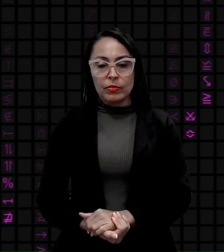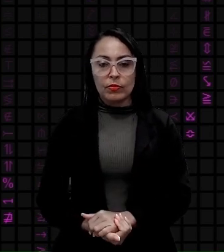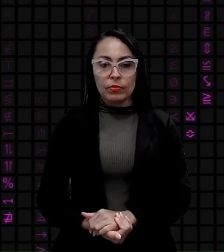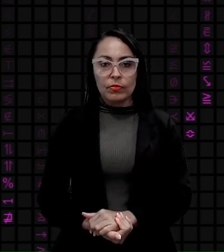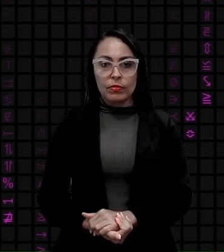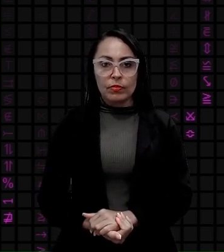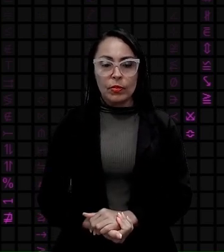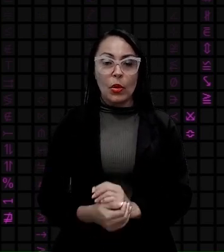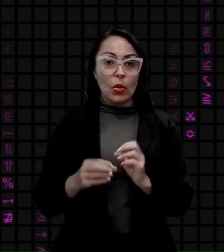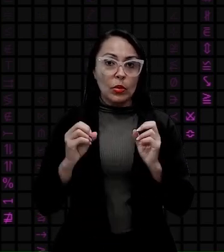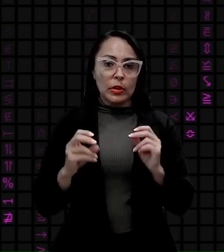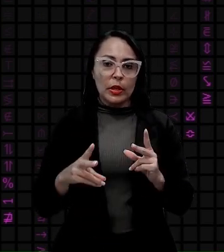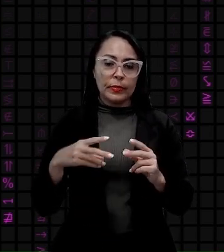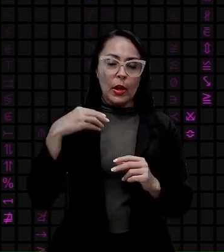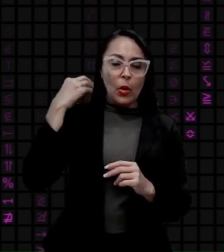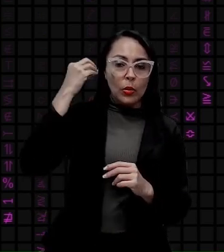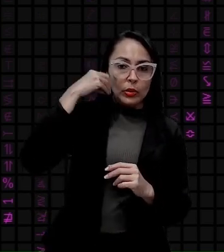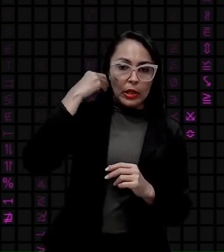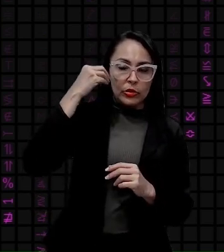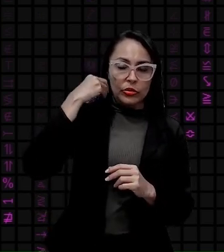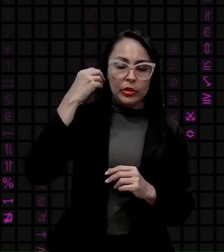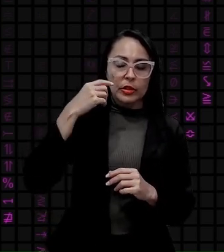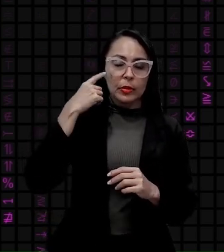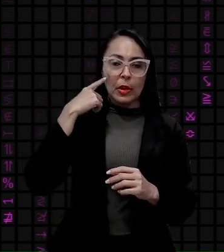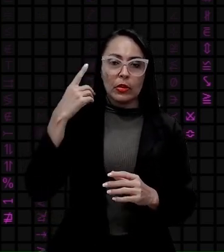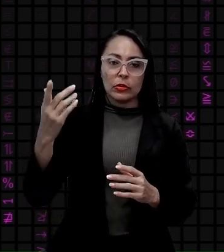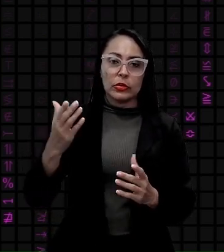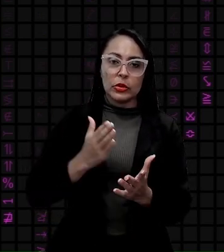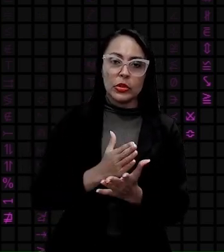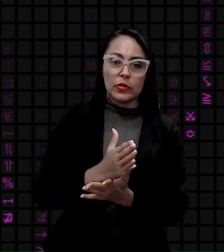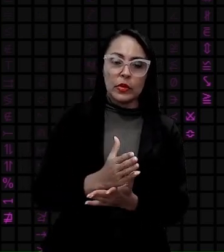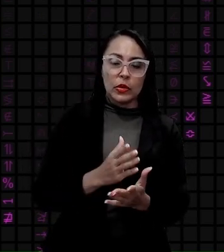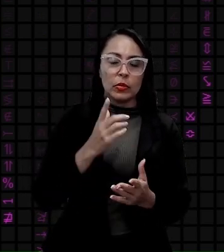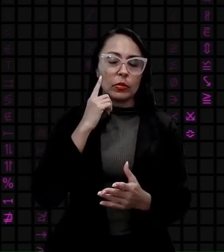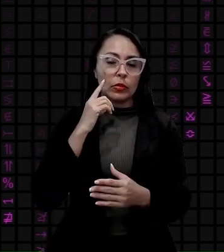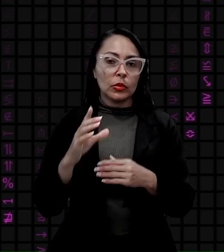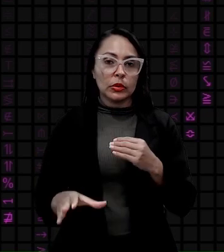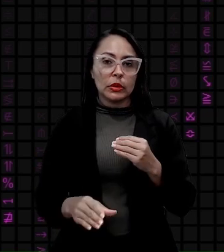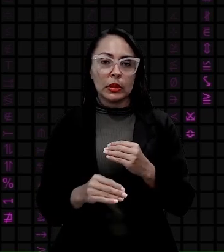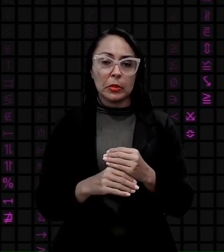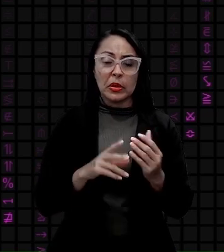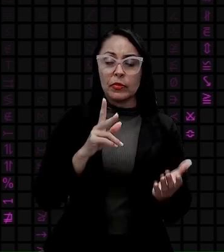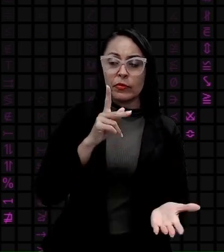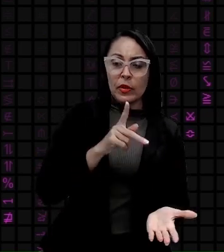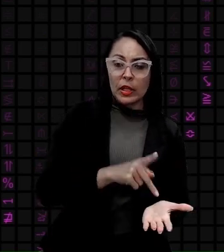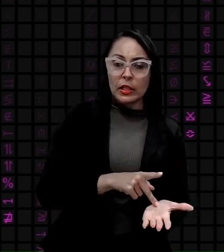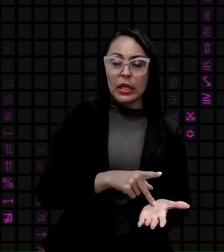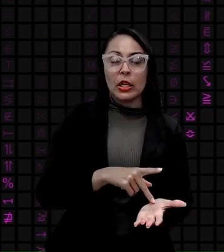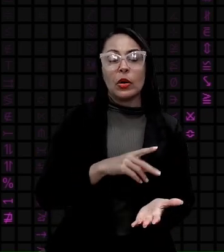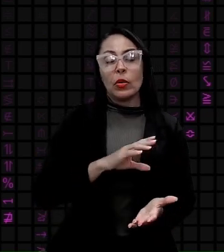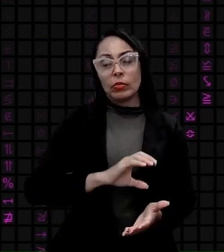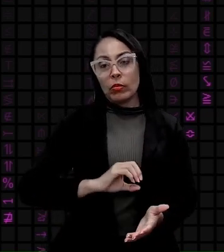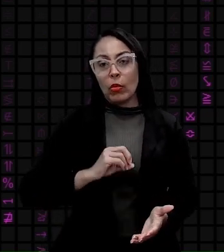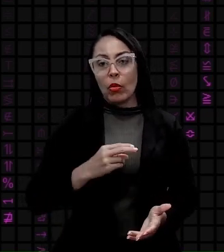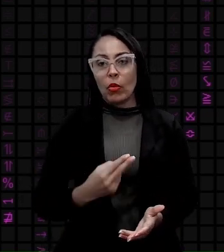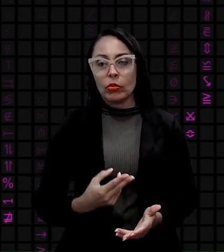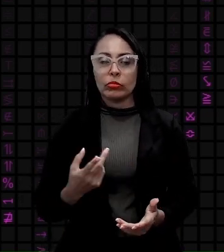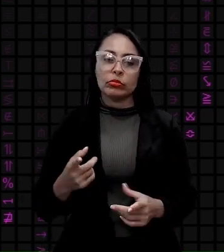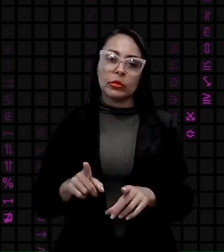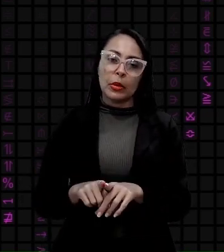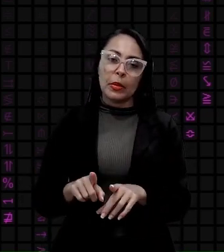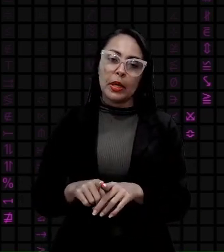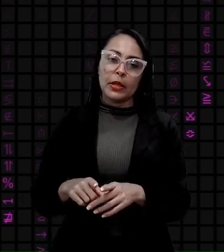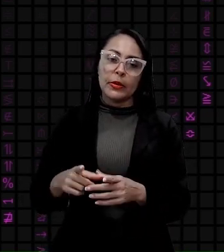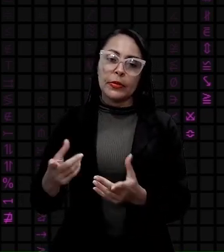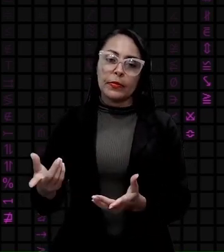Tá? Um teste para desvio condicional caso dê verdadeiro e um teste para o desvio condicional